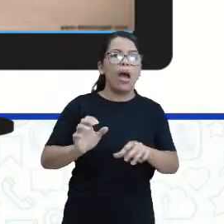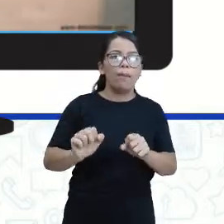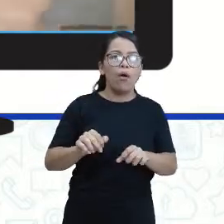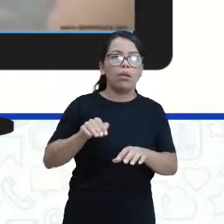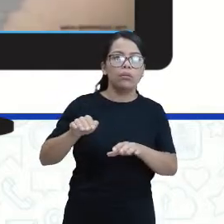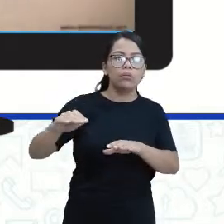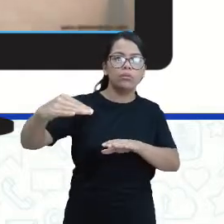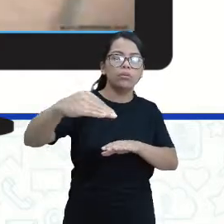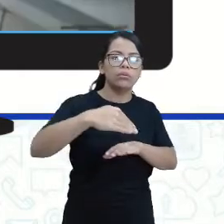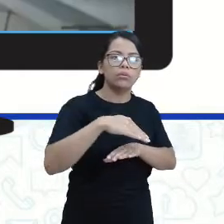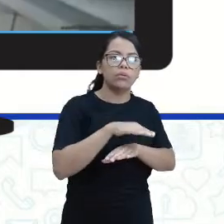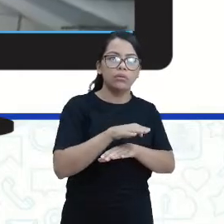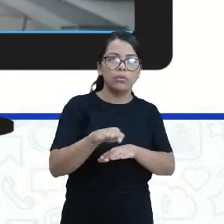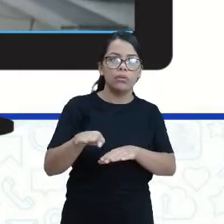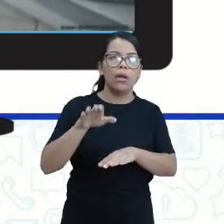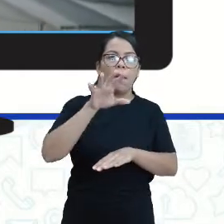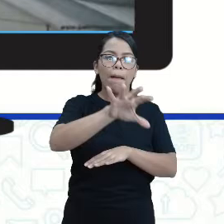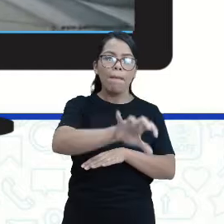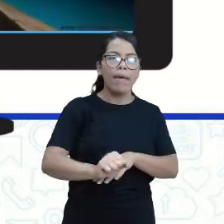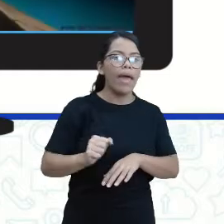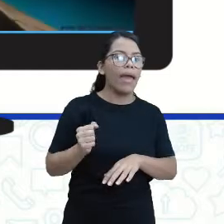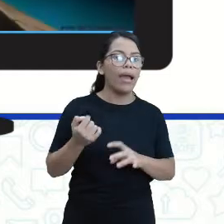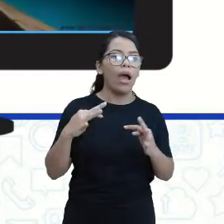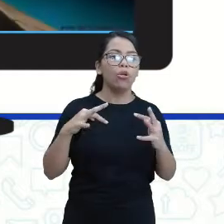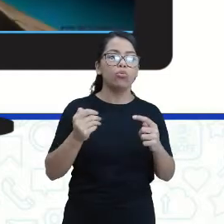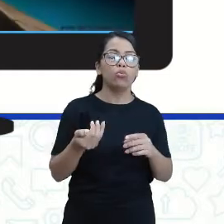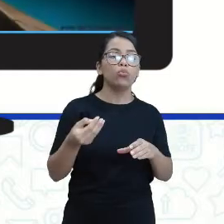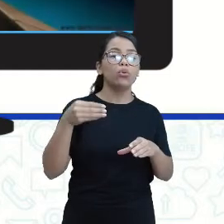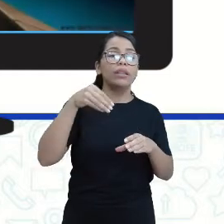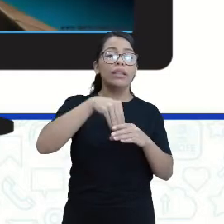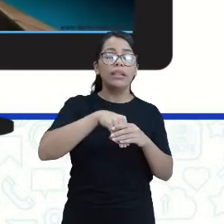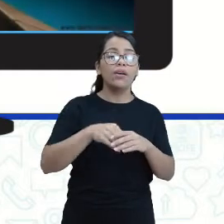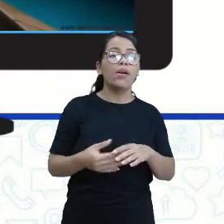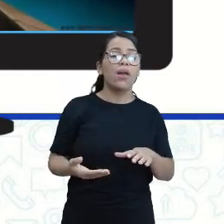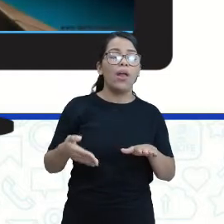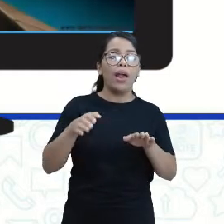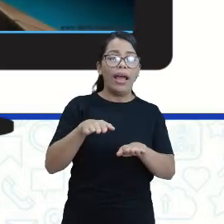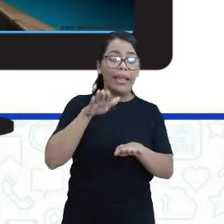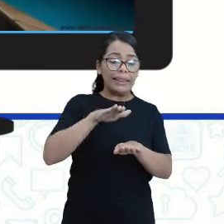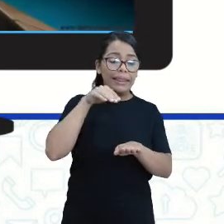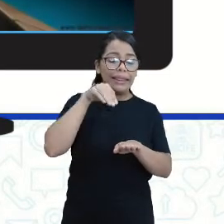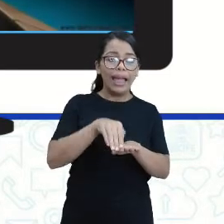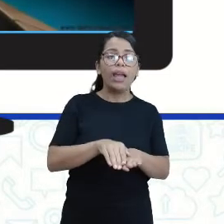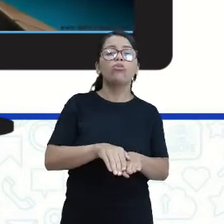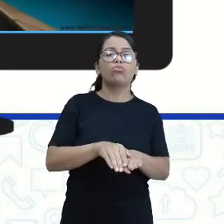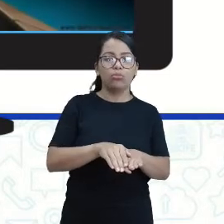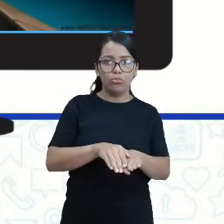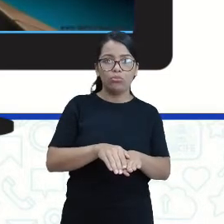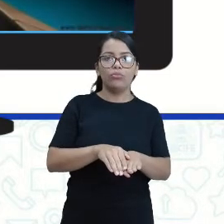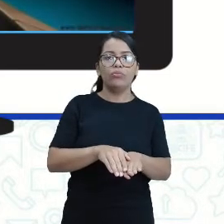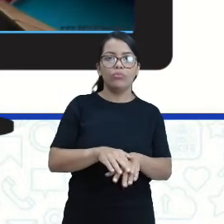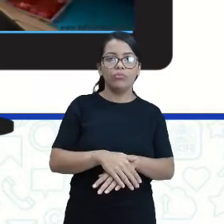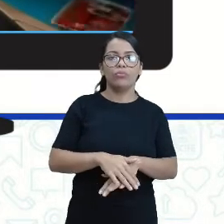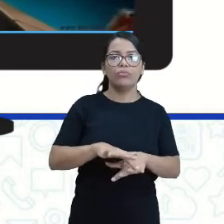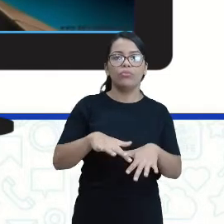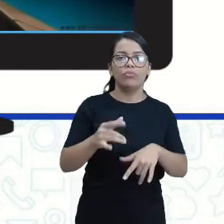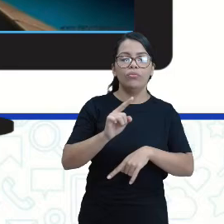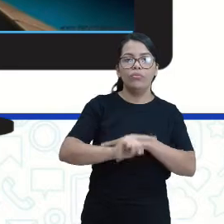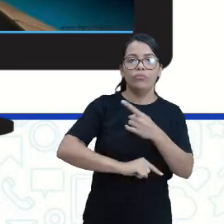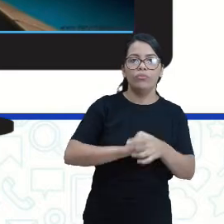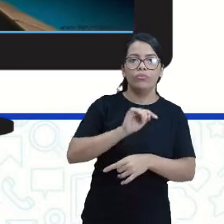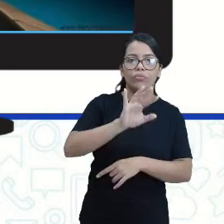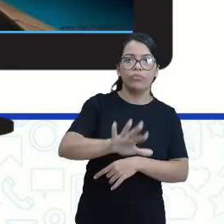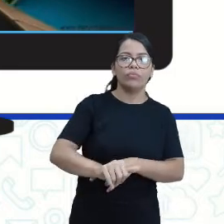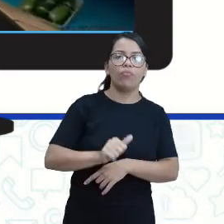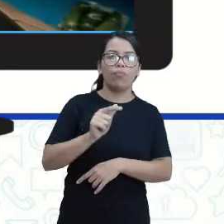mercadorias que você está desejando, todas elas com código de barra. Você assim que pegar, você já foi registrado,